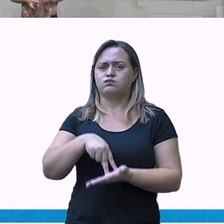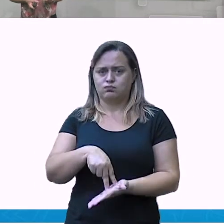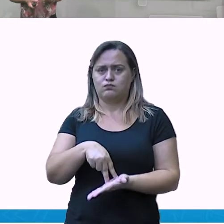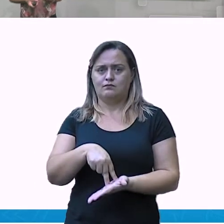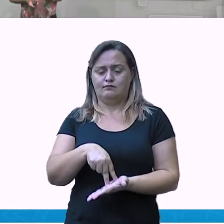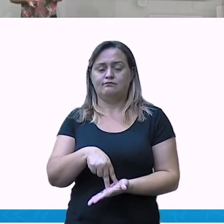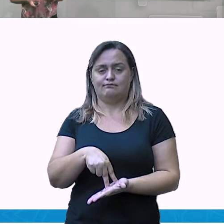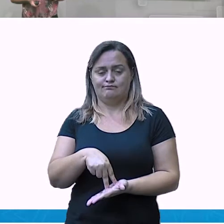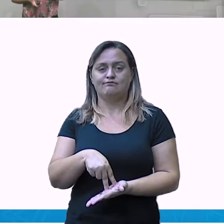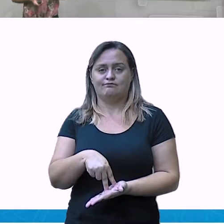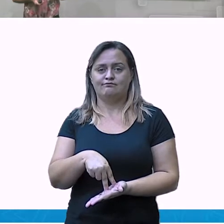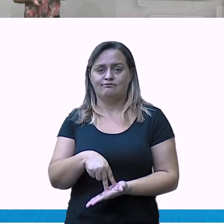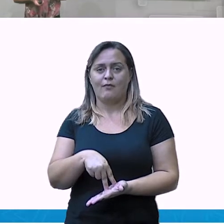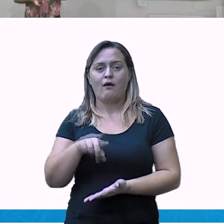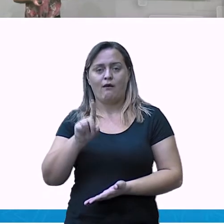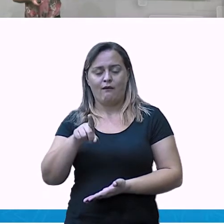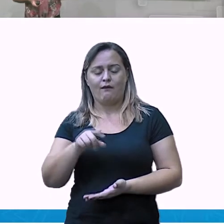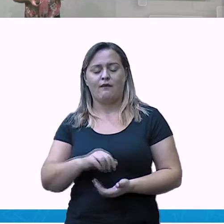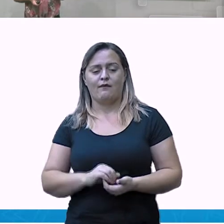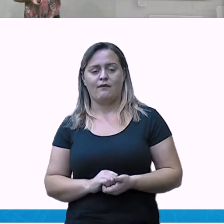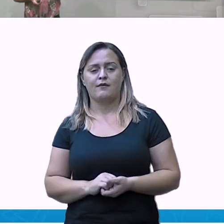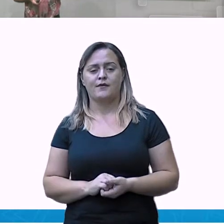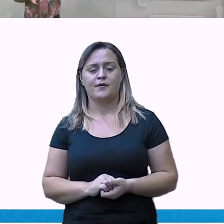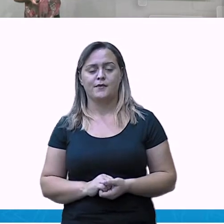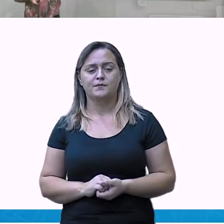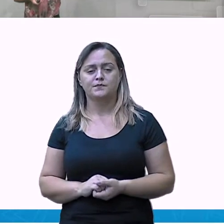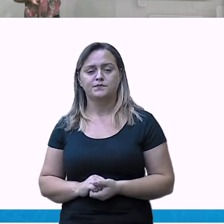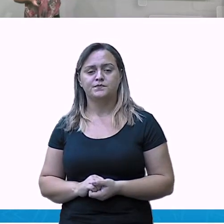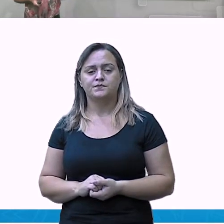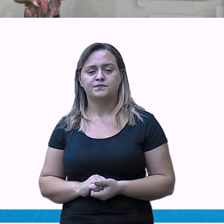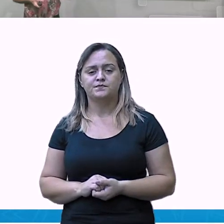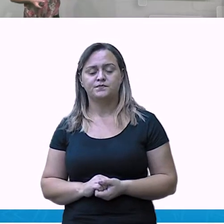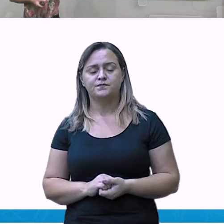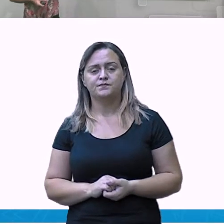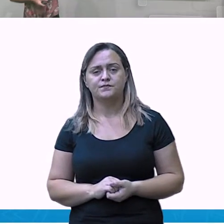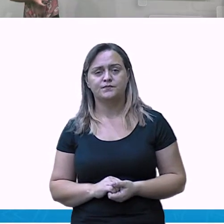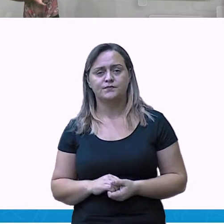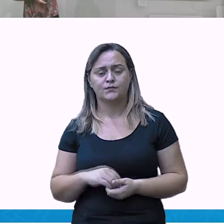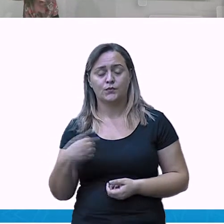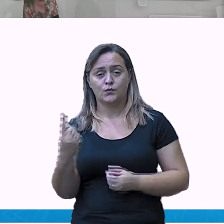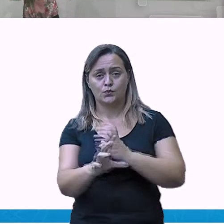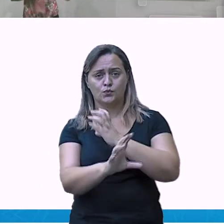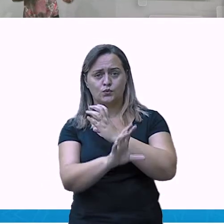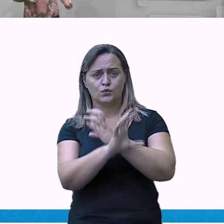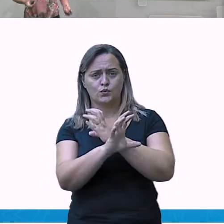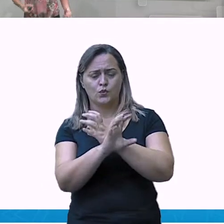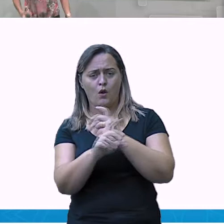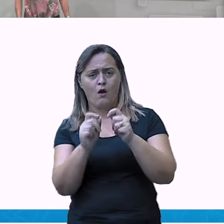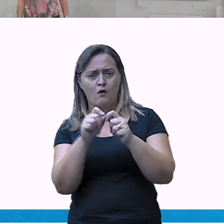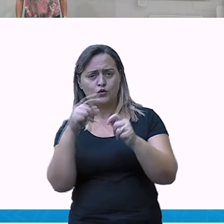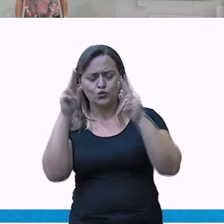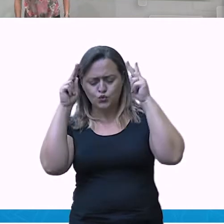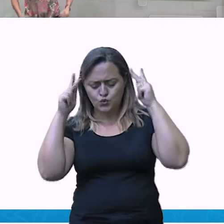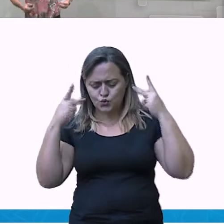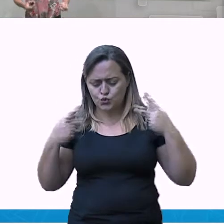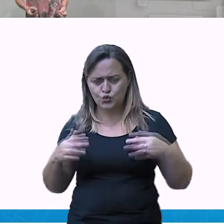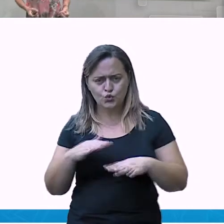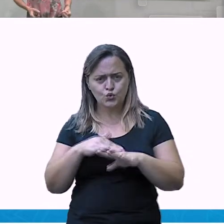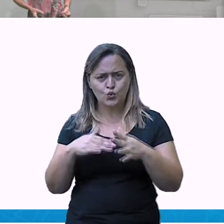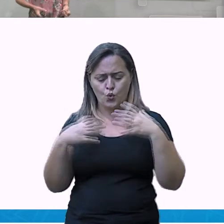ao nosso corpo. É o que eu acabei de falar, né? O nosso esqueleto sustenta todos os